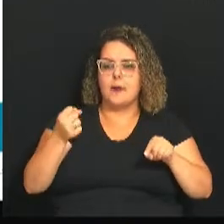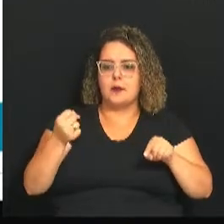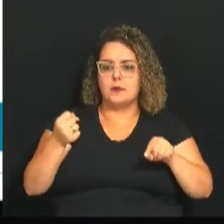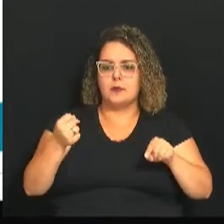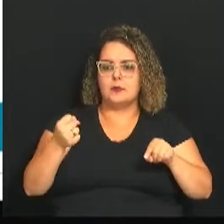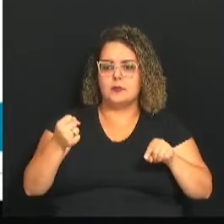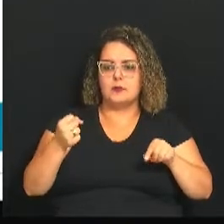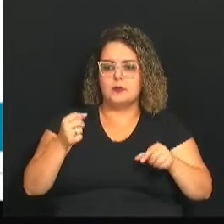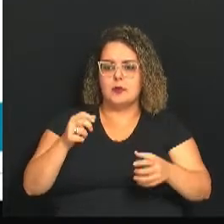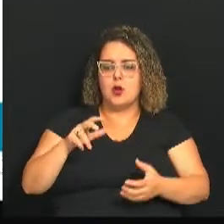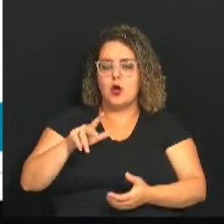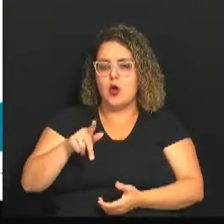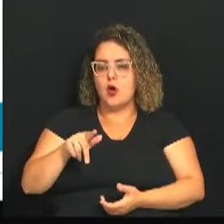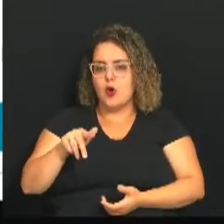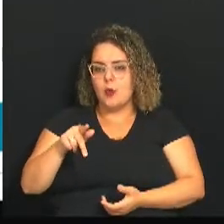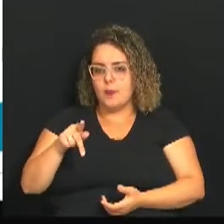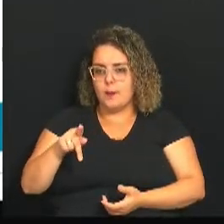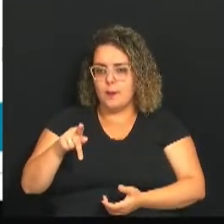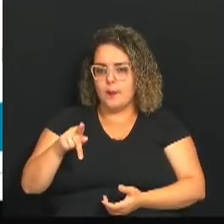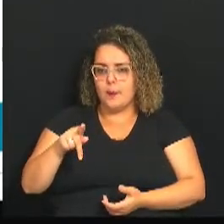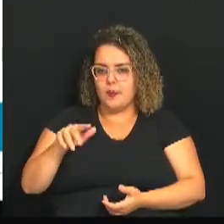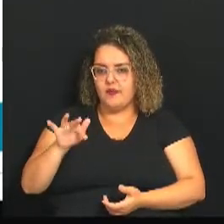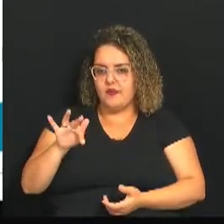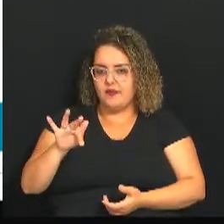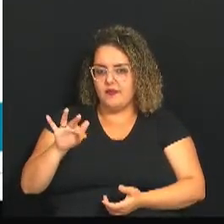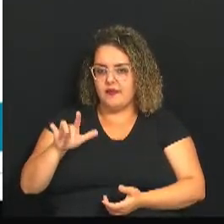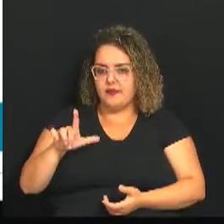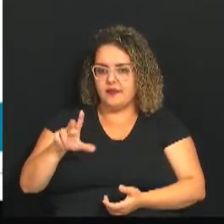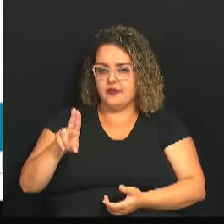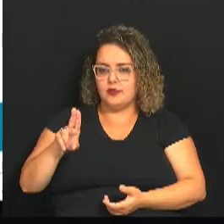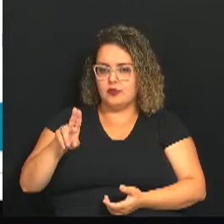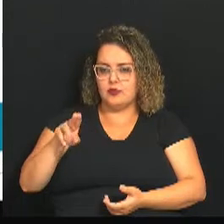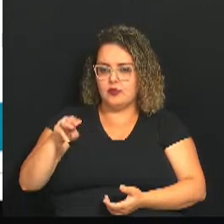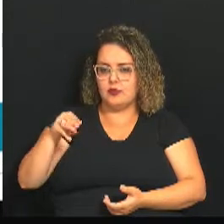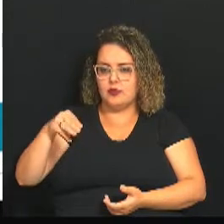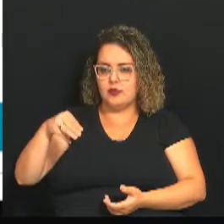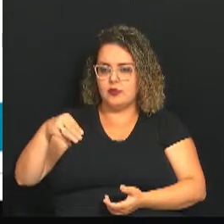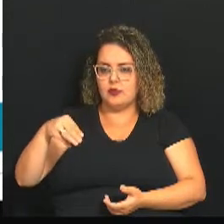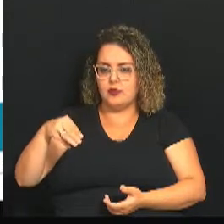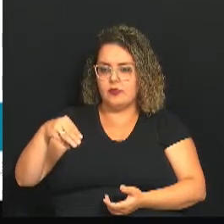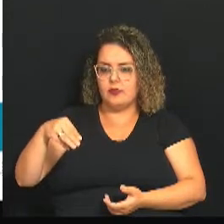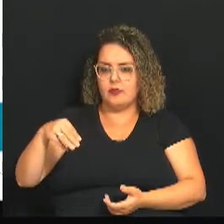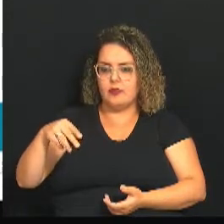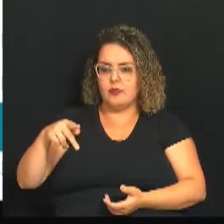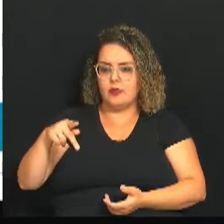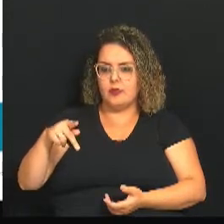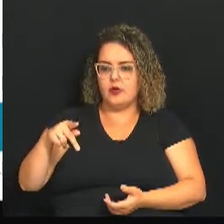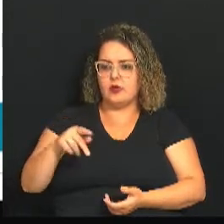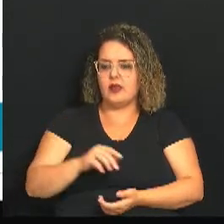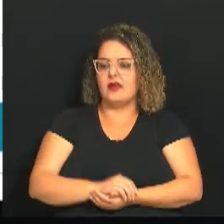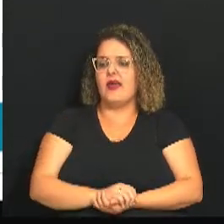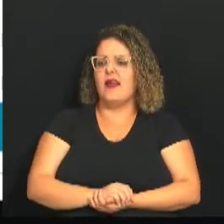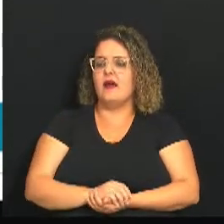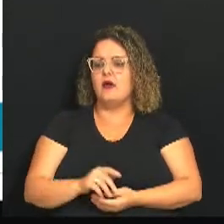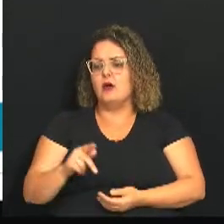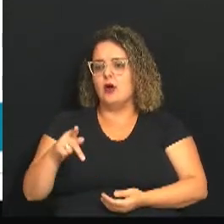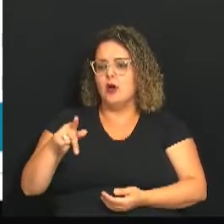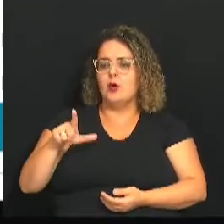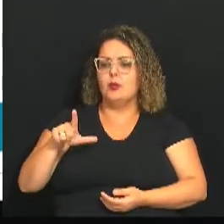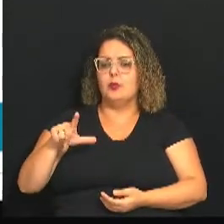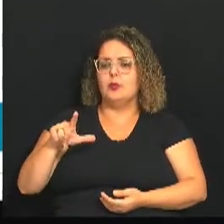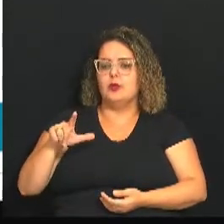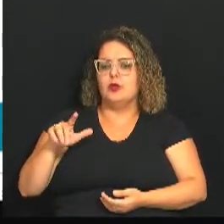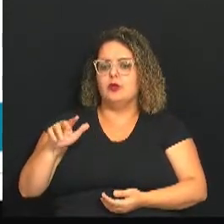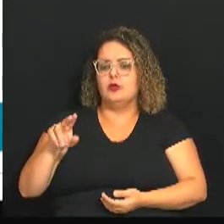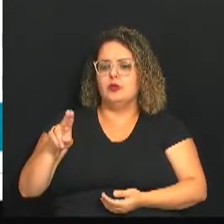pluviômetros que a gente utilizou. Então, em vários pontos da cidade, né, Foi um total de aproximadamente